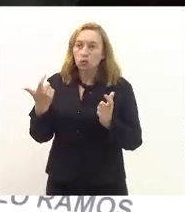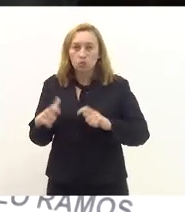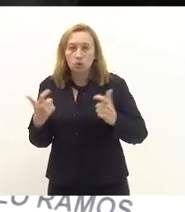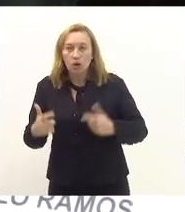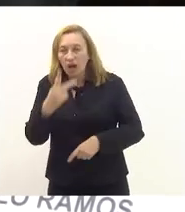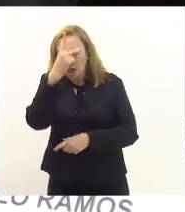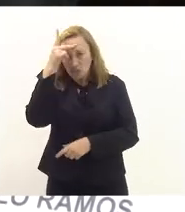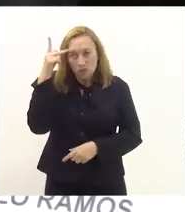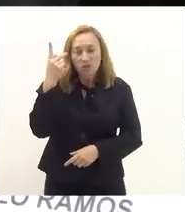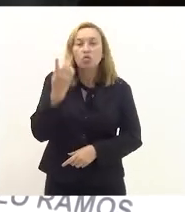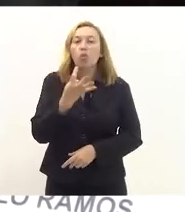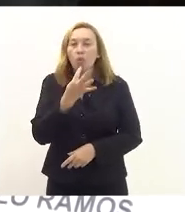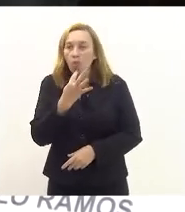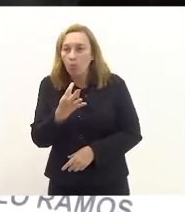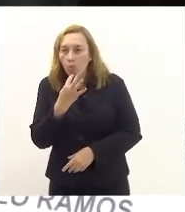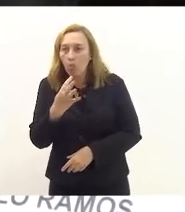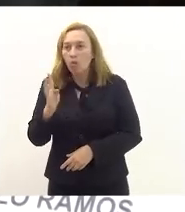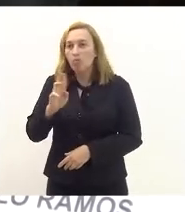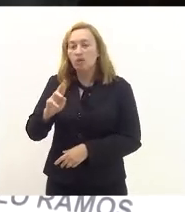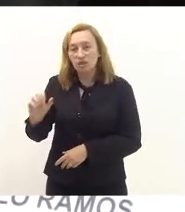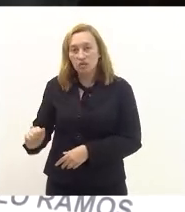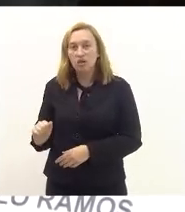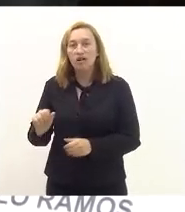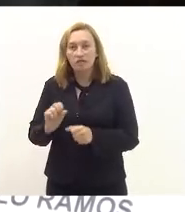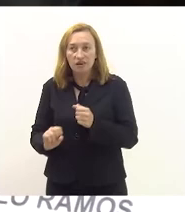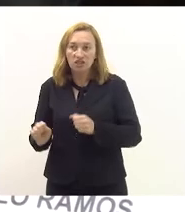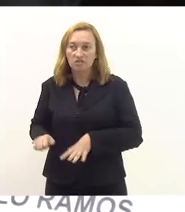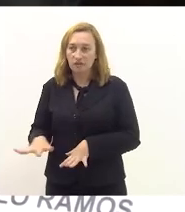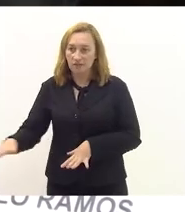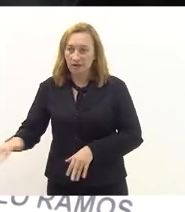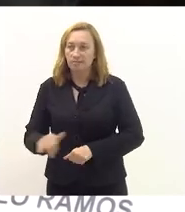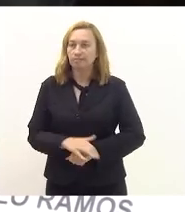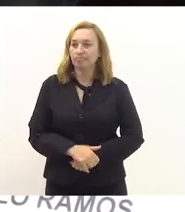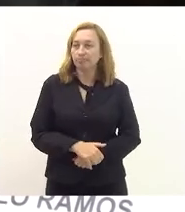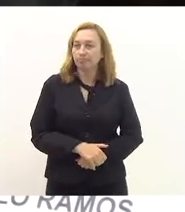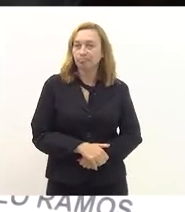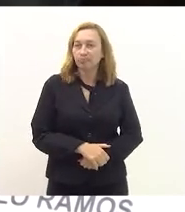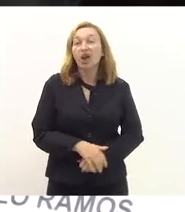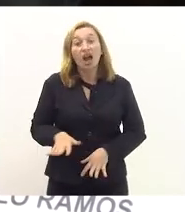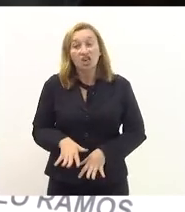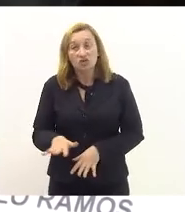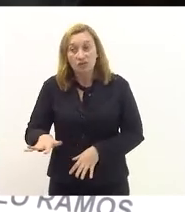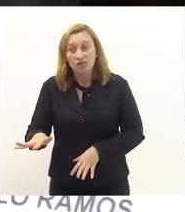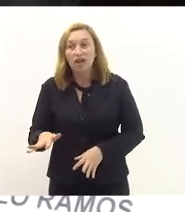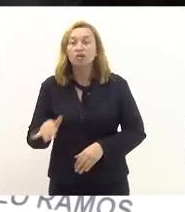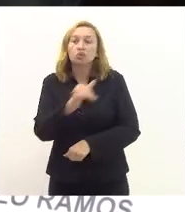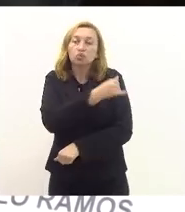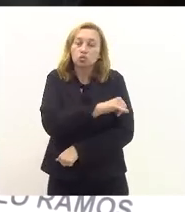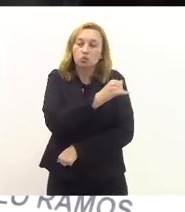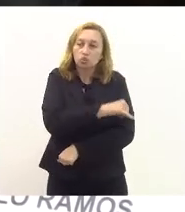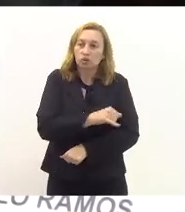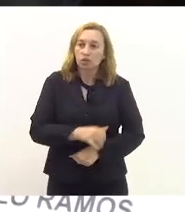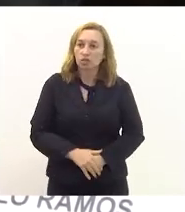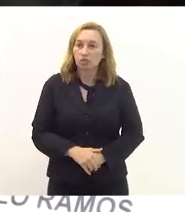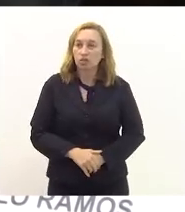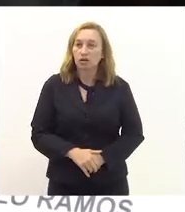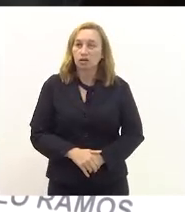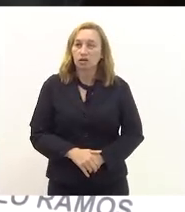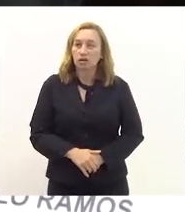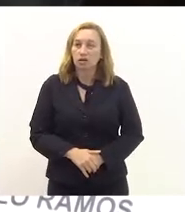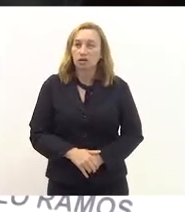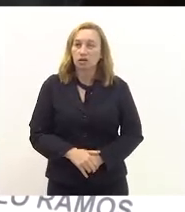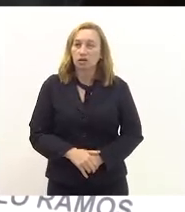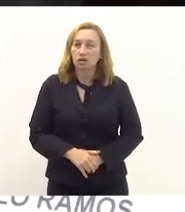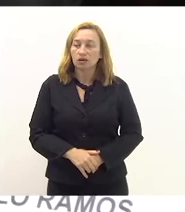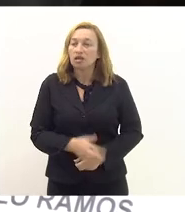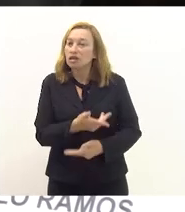pessoas reconhecem o que o Brizola fez nas comunidades. As comunidades do Rio de Janeiro têm uma